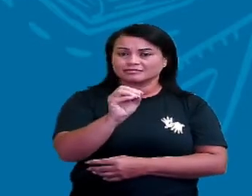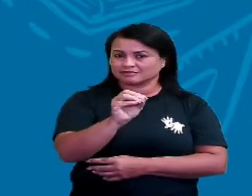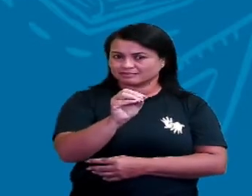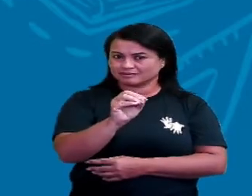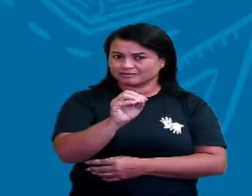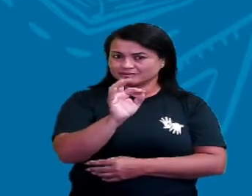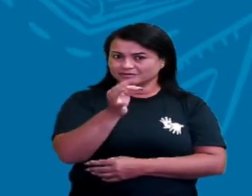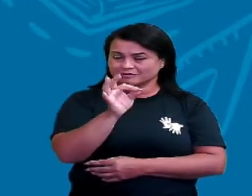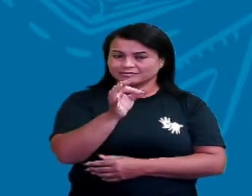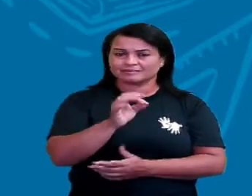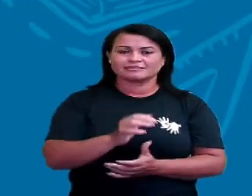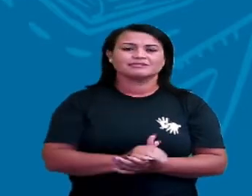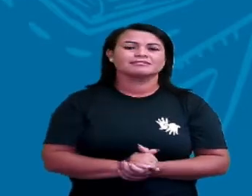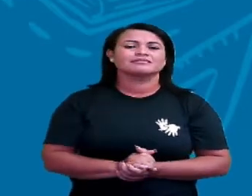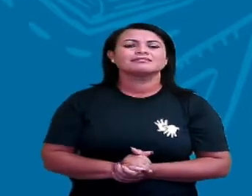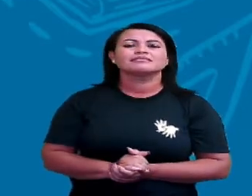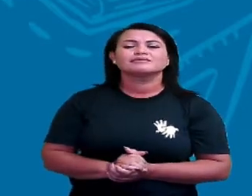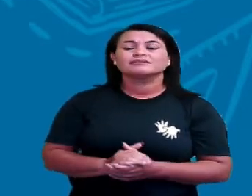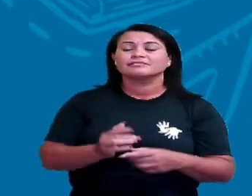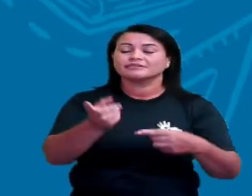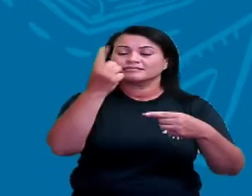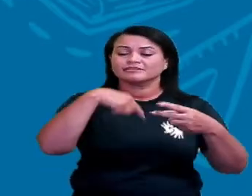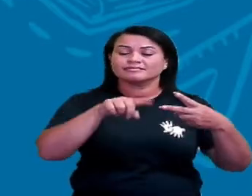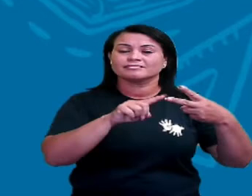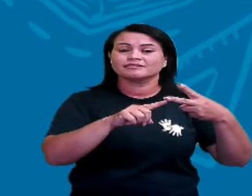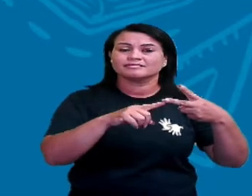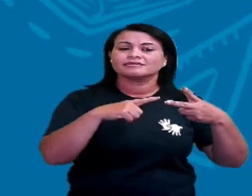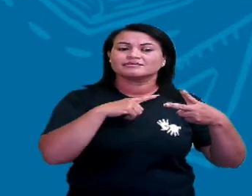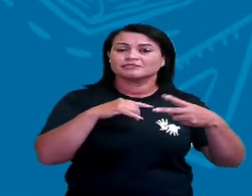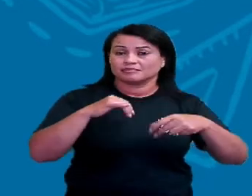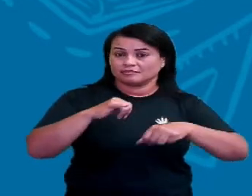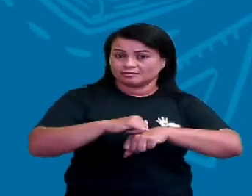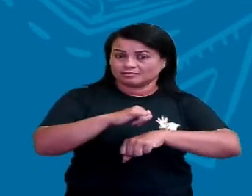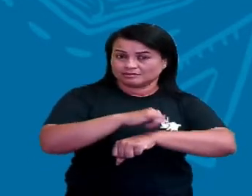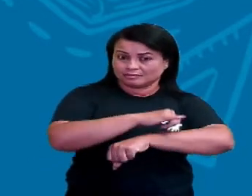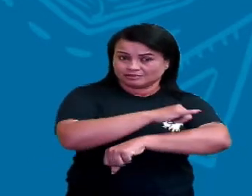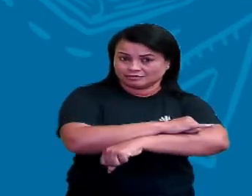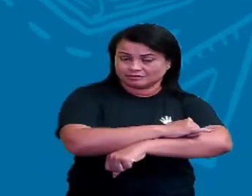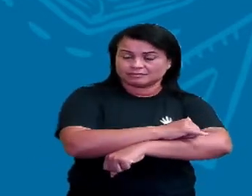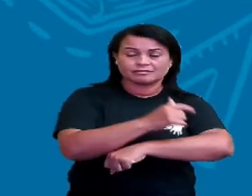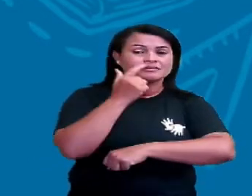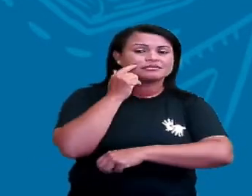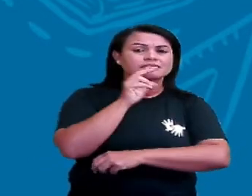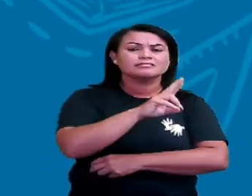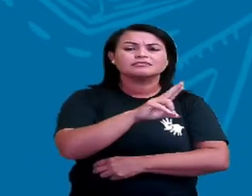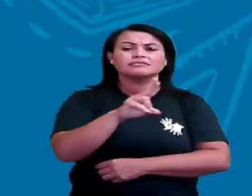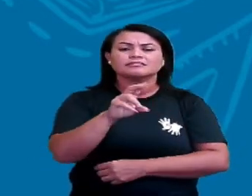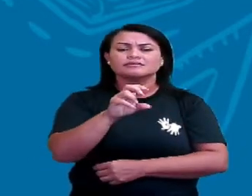gato. Vamos aqui para baixo agora. Nós temos um sapo, não é? Temos a palavra